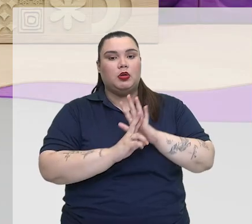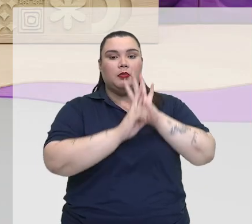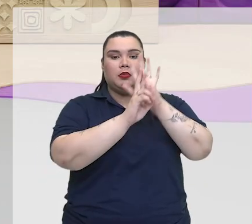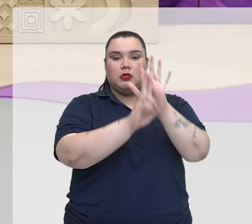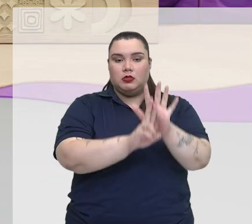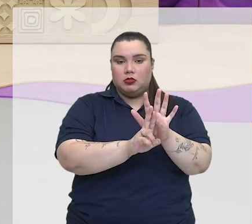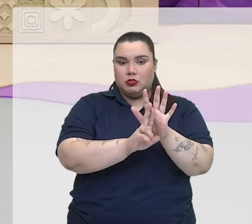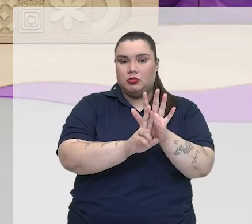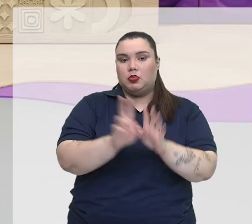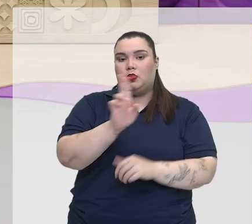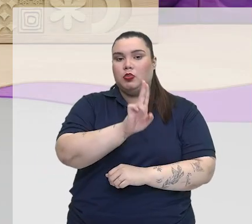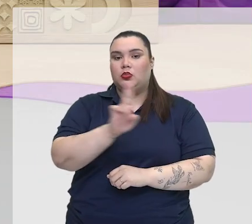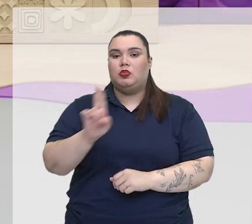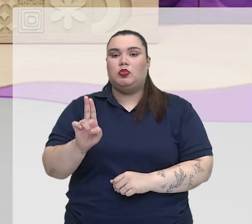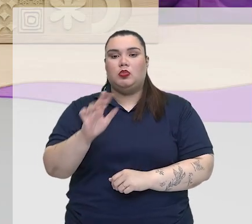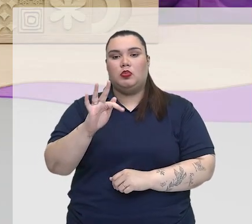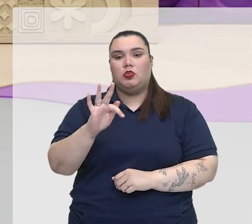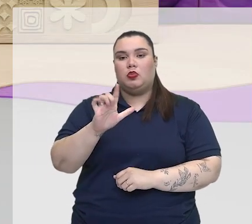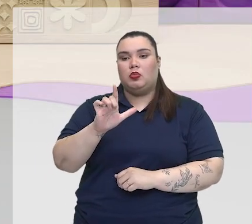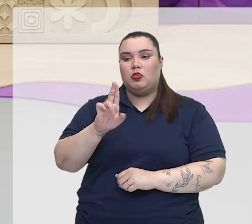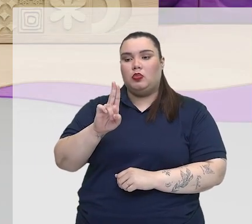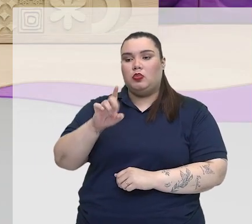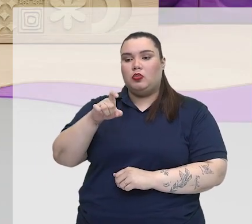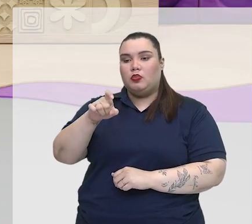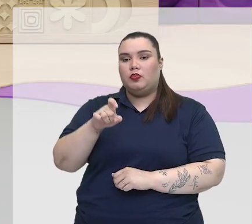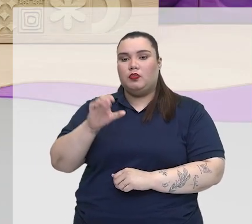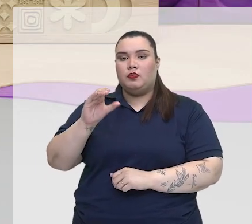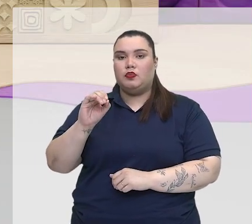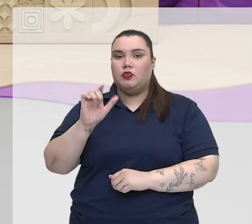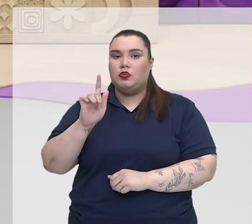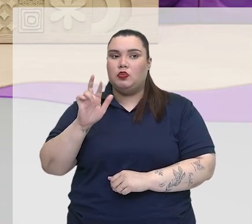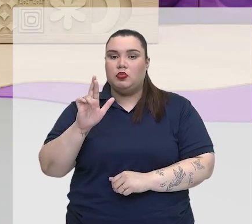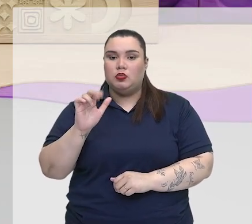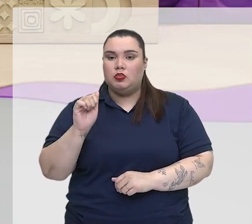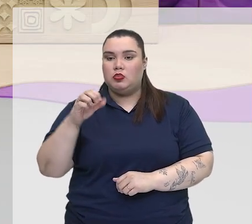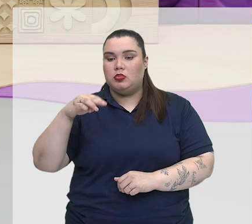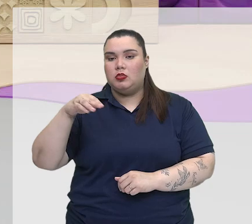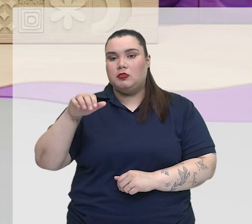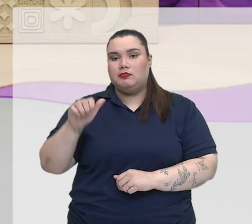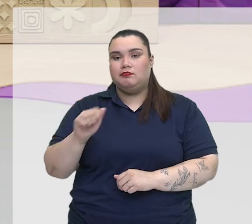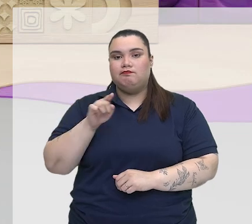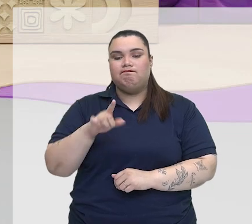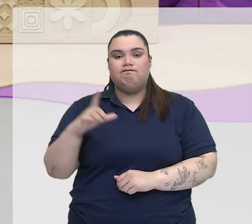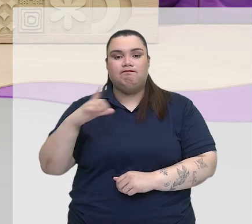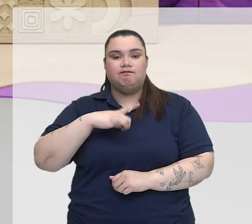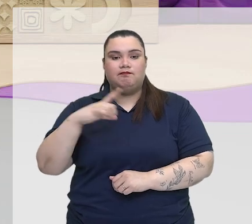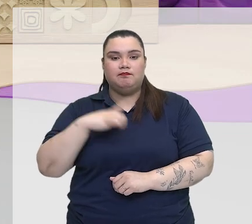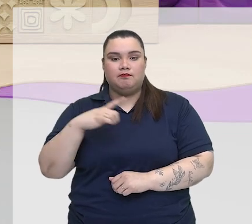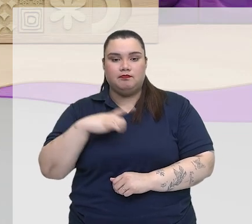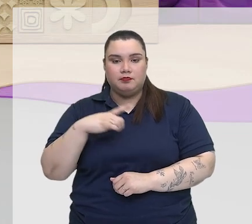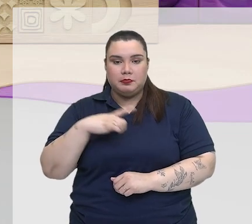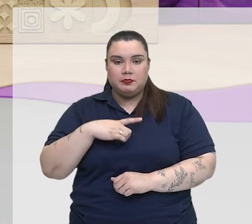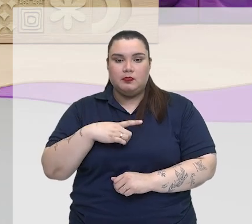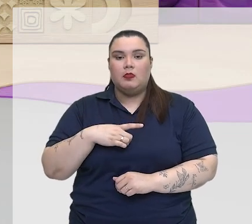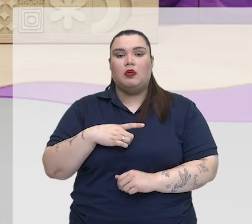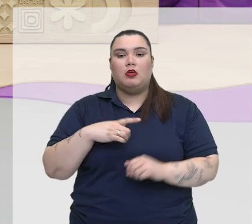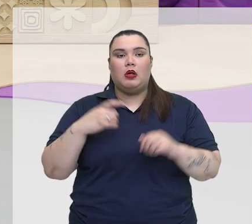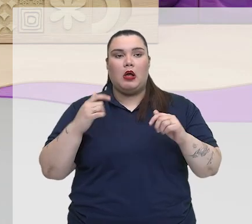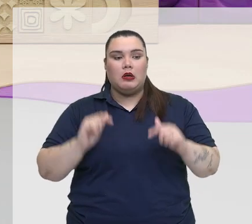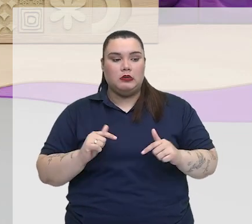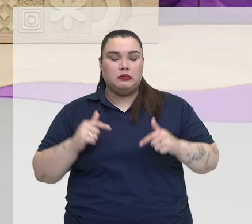ou seja, ele pode ser chamado de um fluxograma, né? Porque você tem que executar